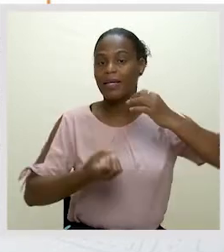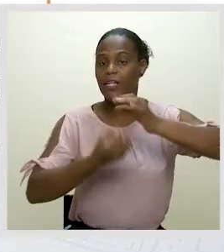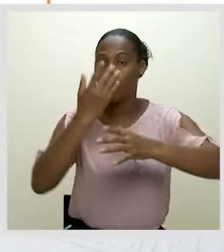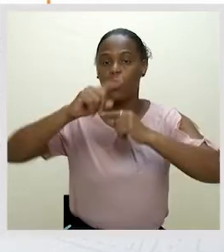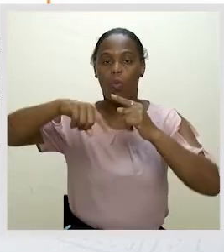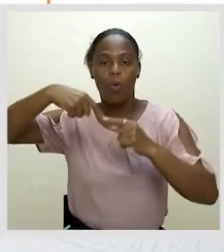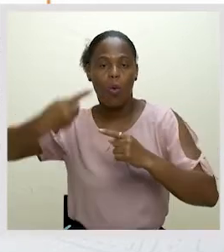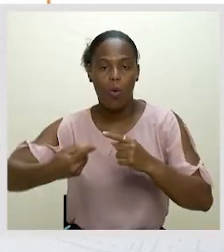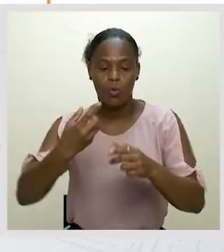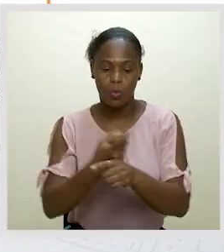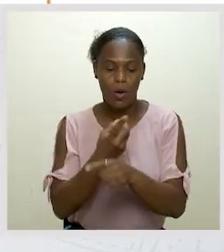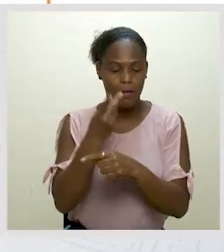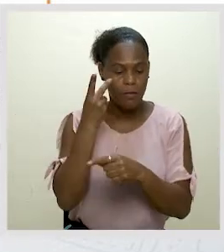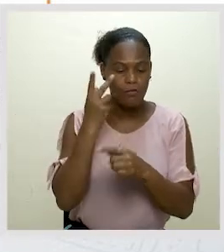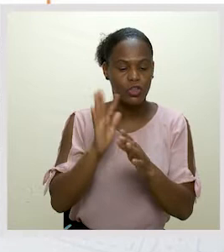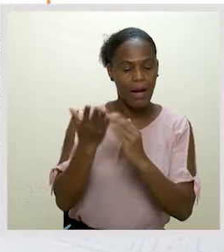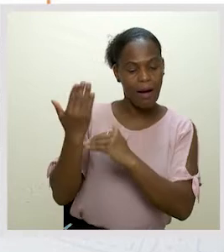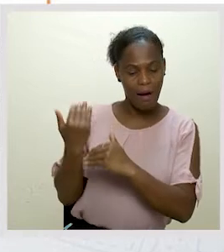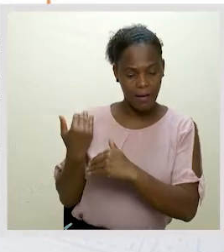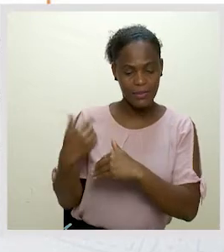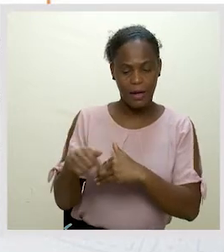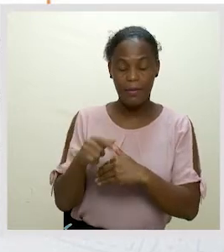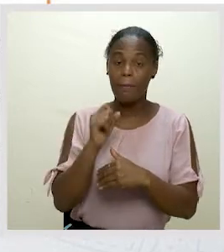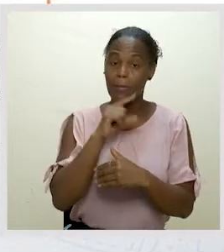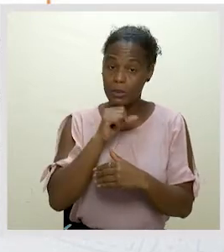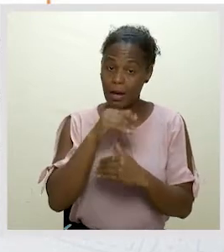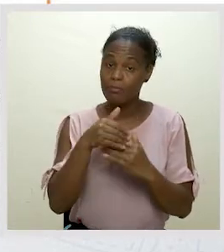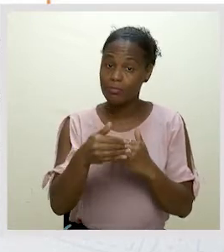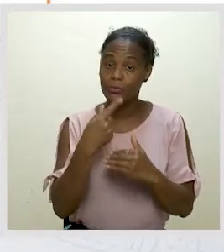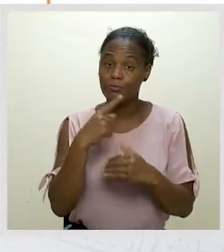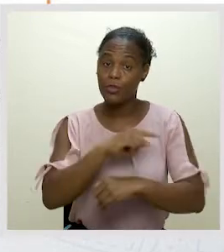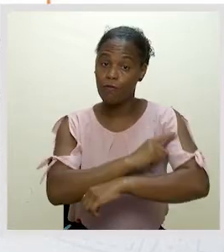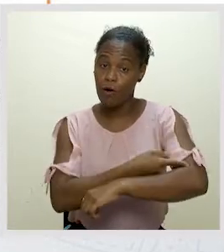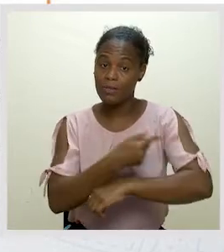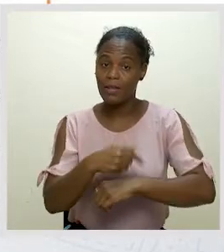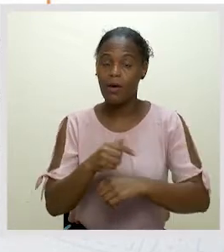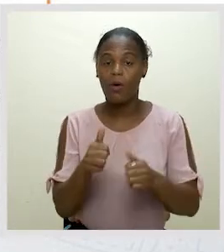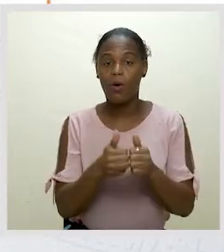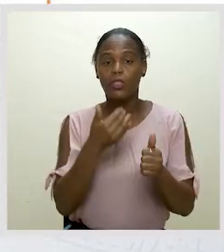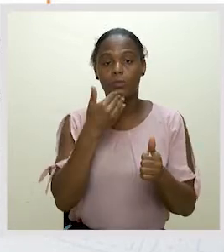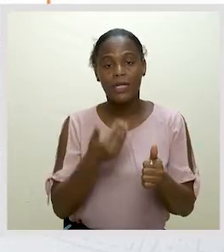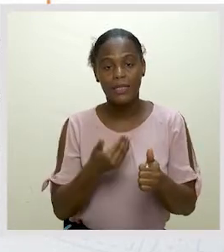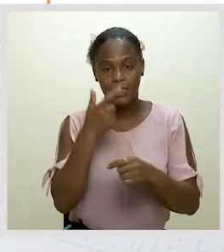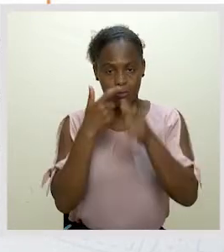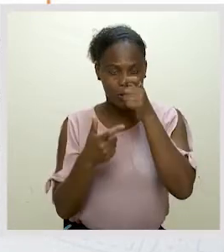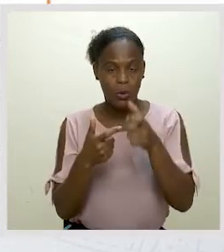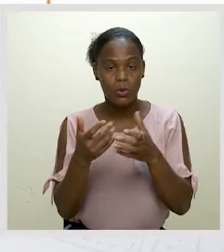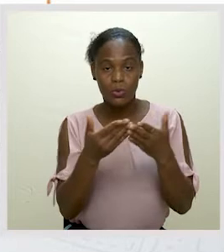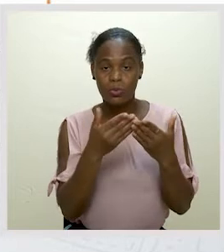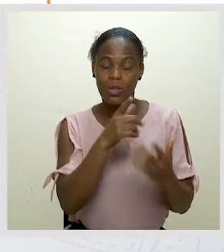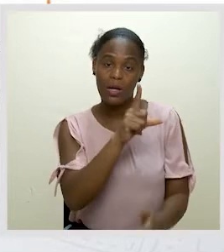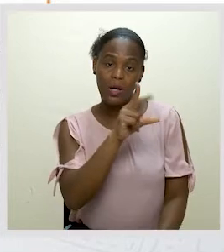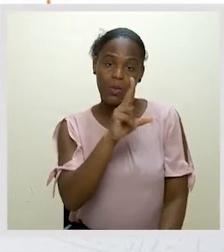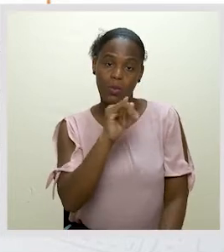vivos pré-existentes. Esta hipótese foi reforçada com a experiência dos cientistas